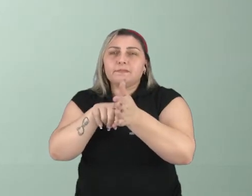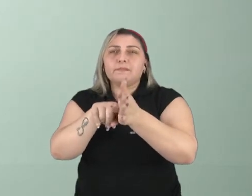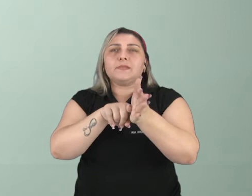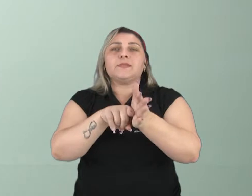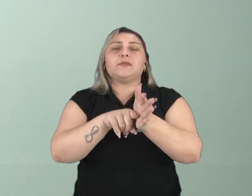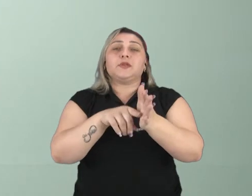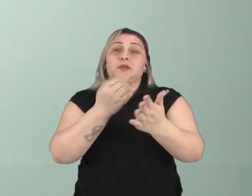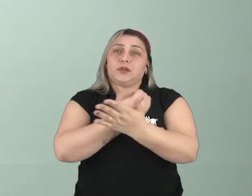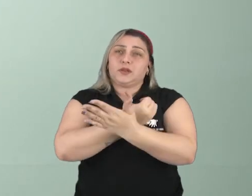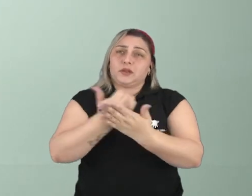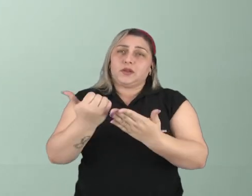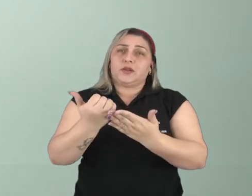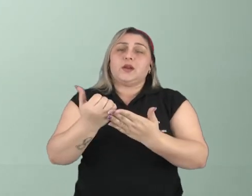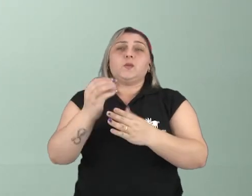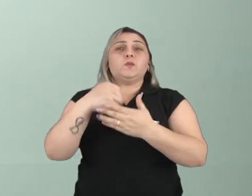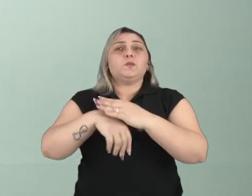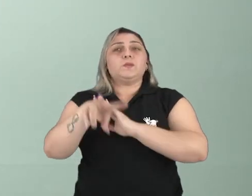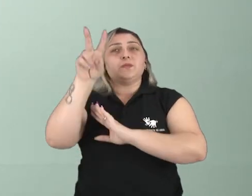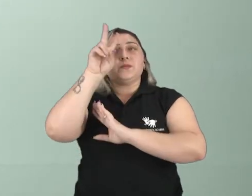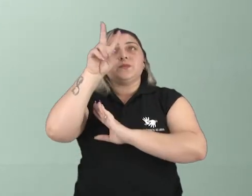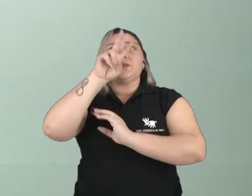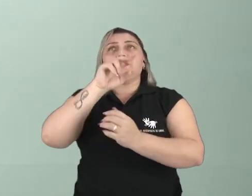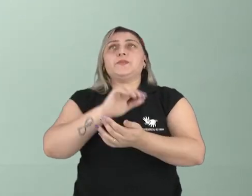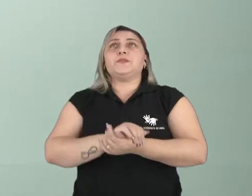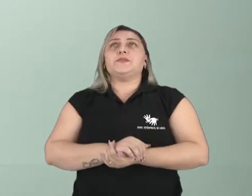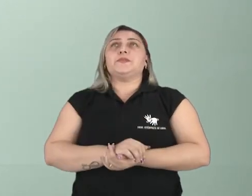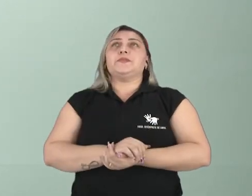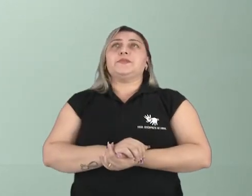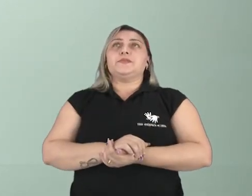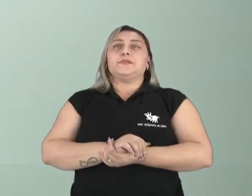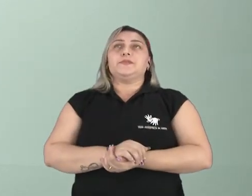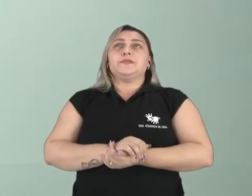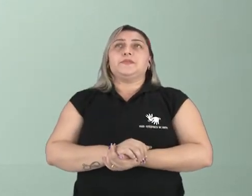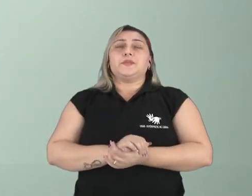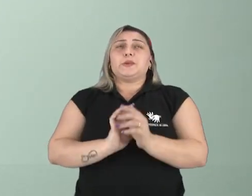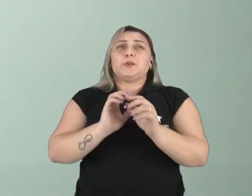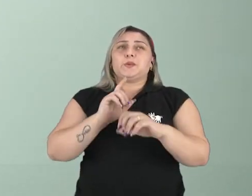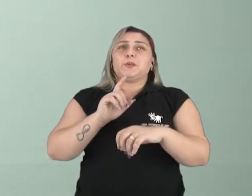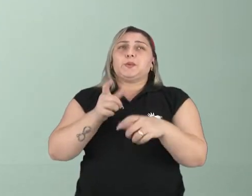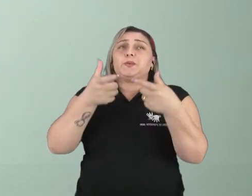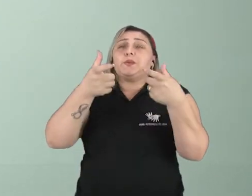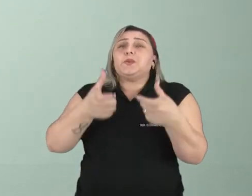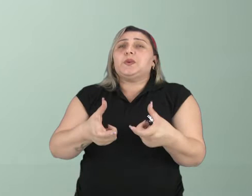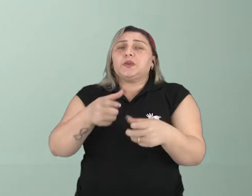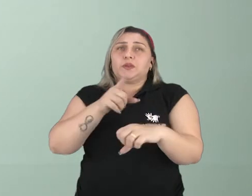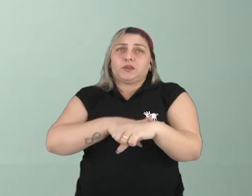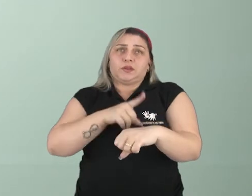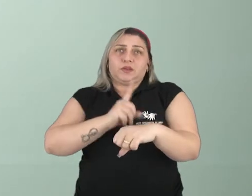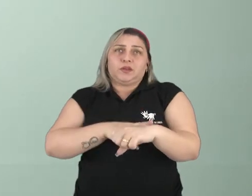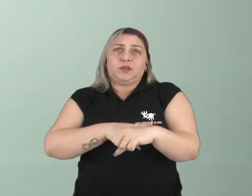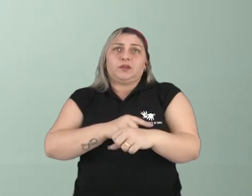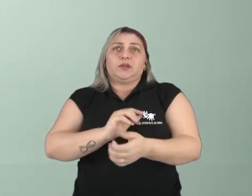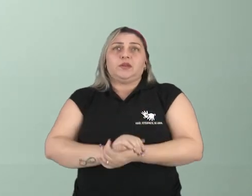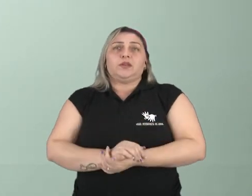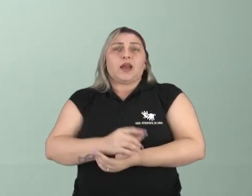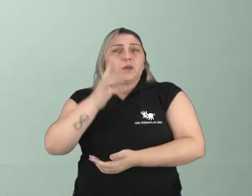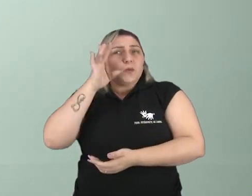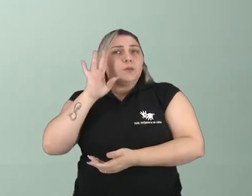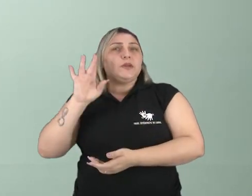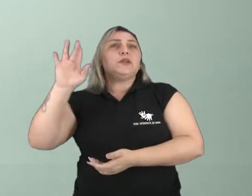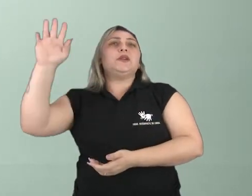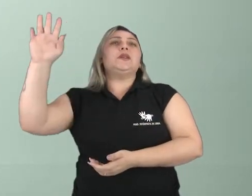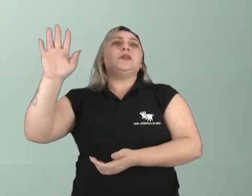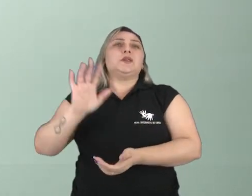de ação dentro da história como ela foi acontecendo e o espaço e o tempo ficam por conta de que da